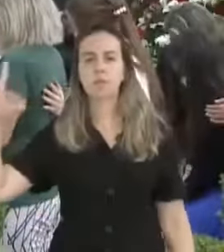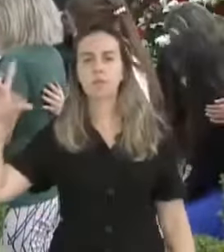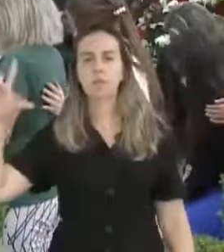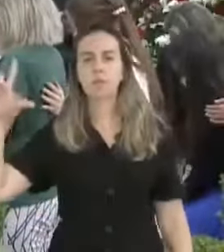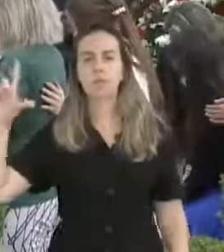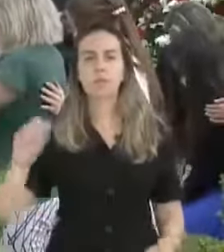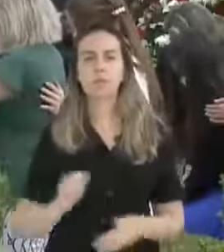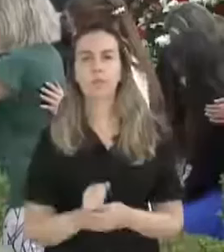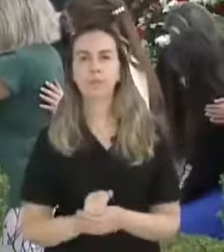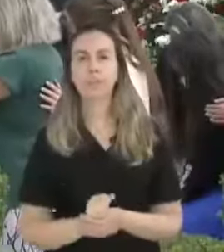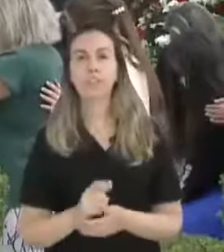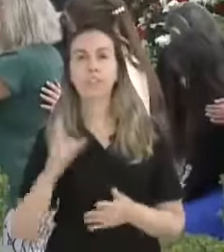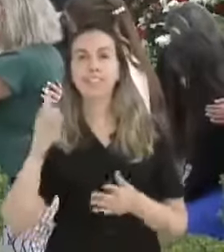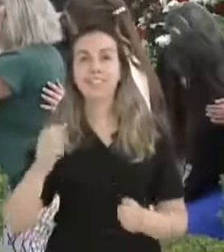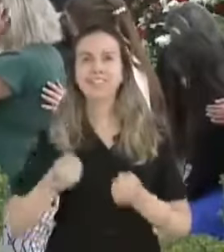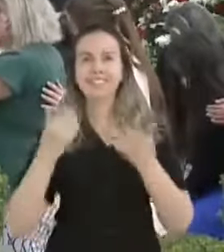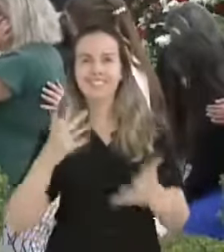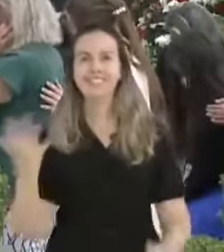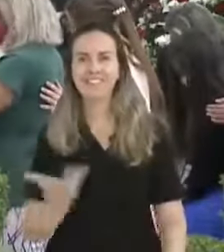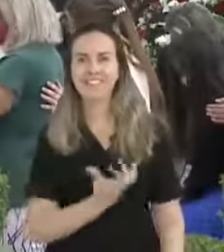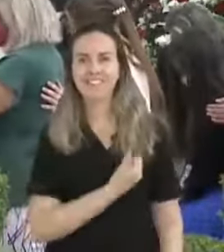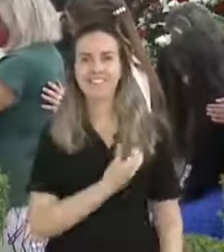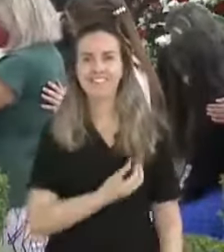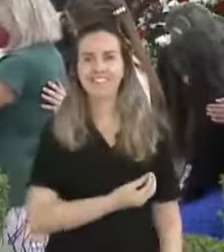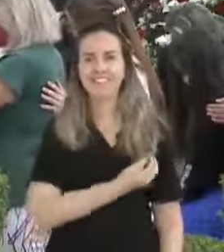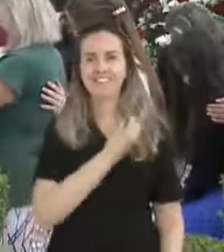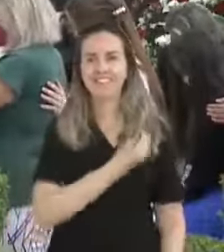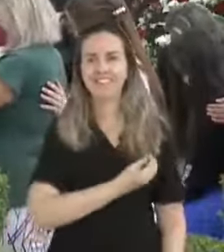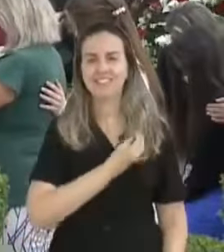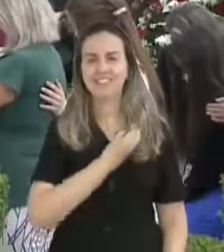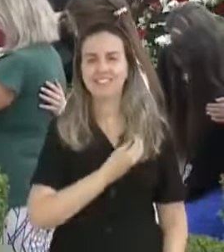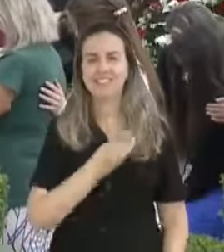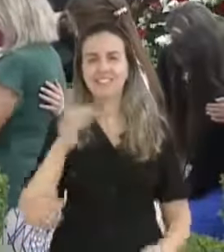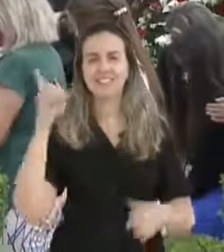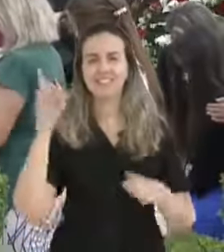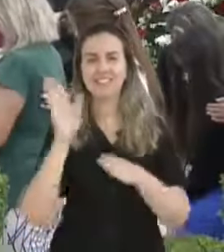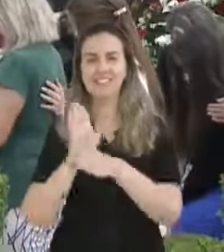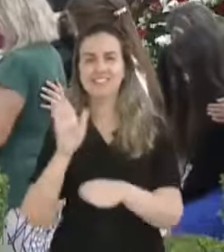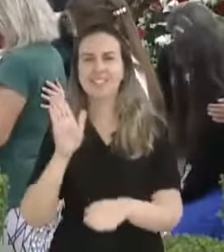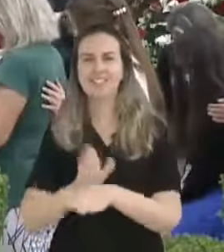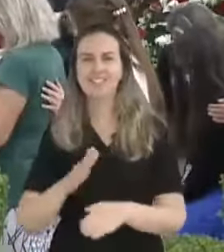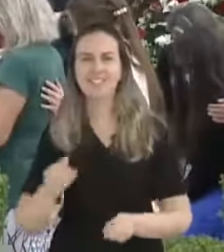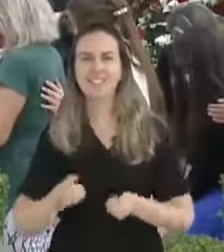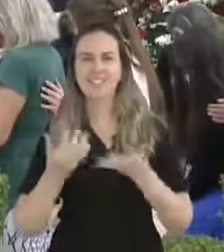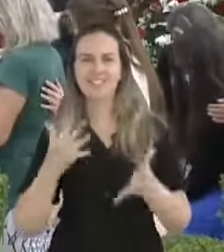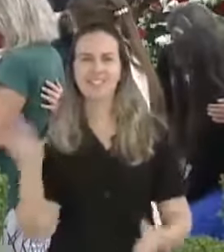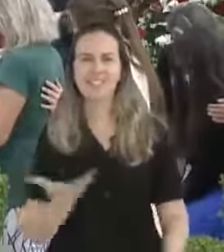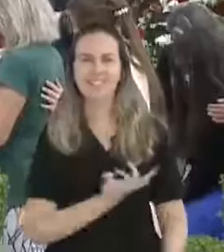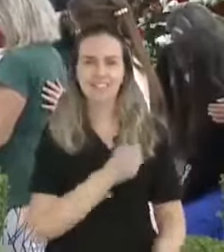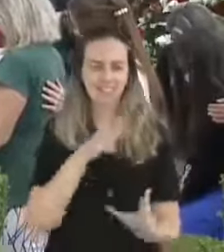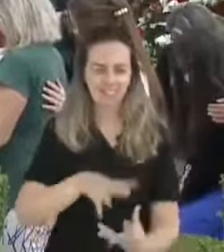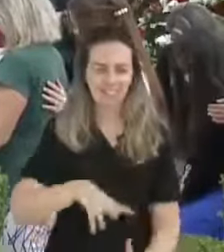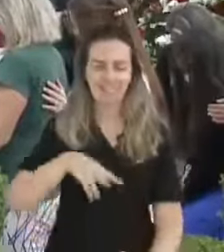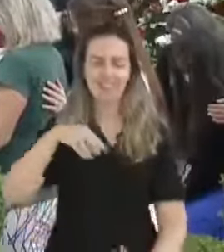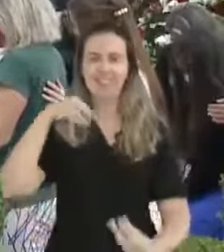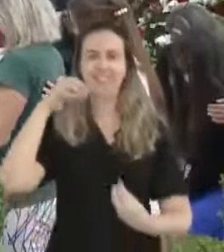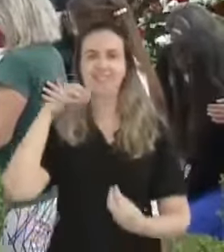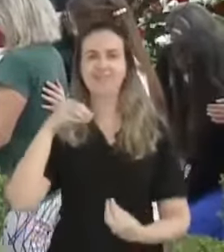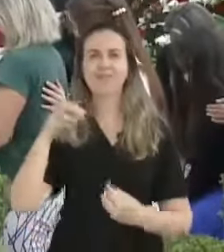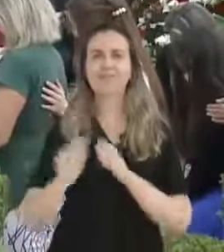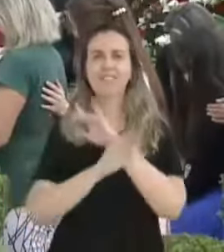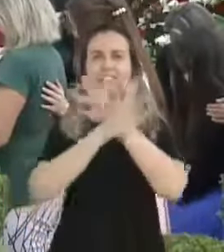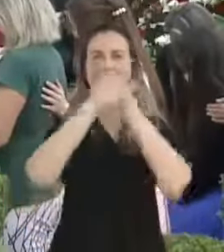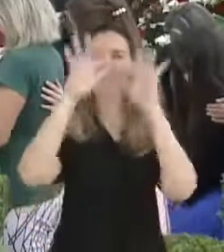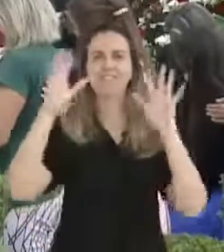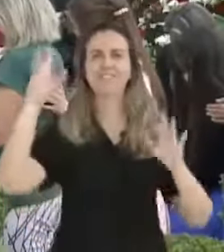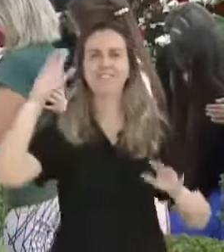Deus continua salvando vidas. Deus continua salvando almas. Oh,